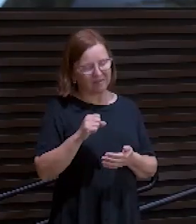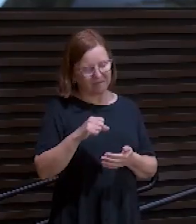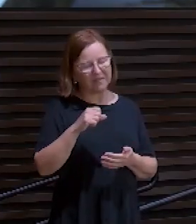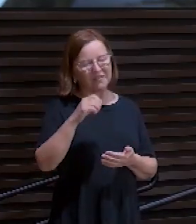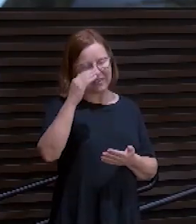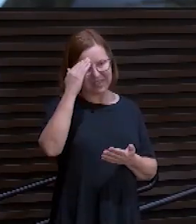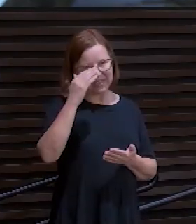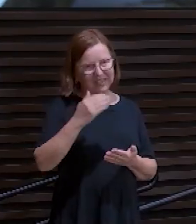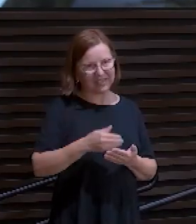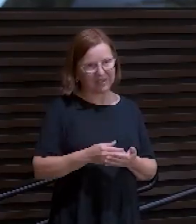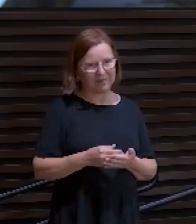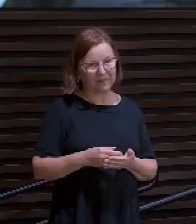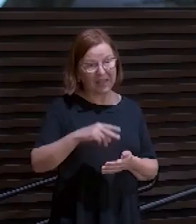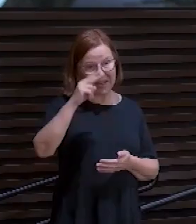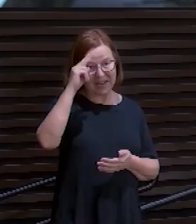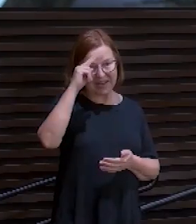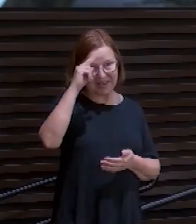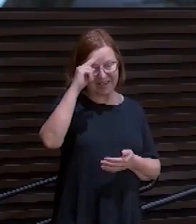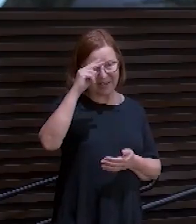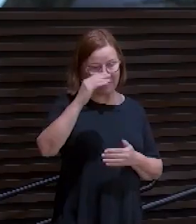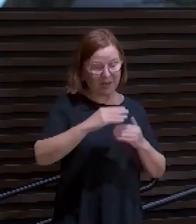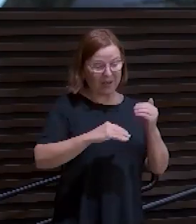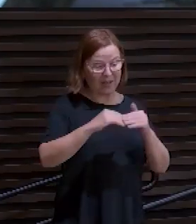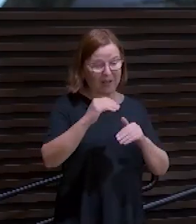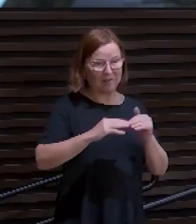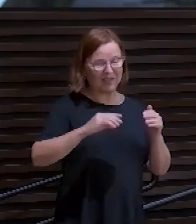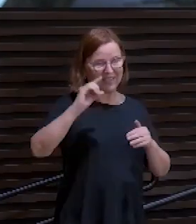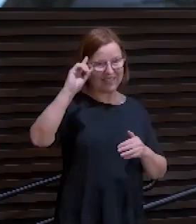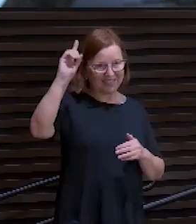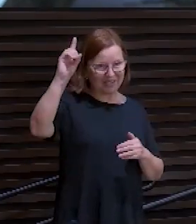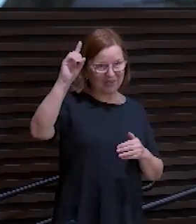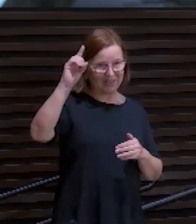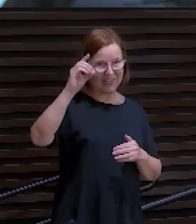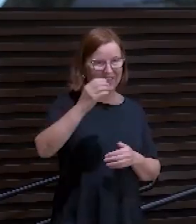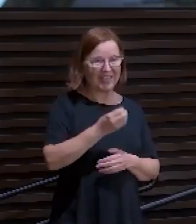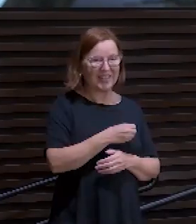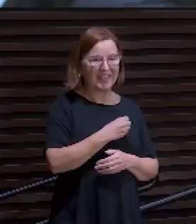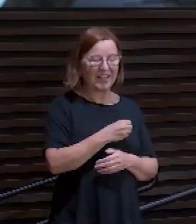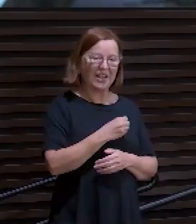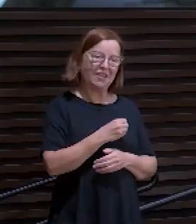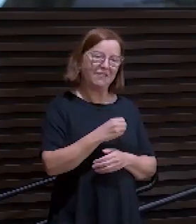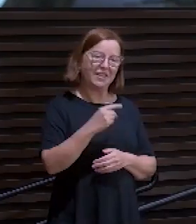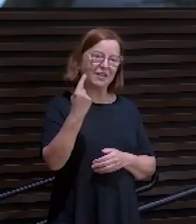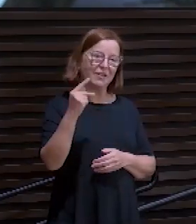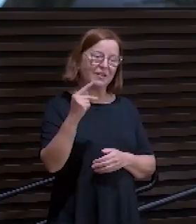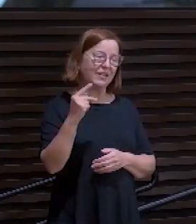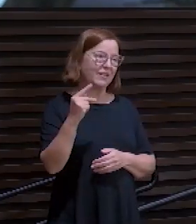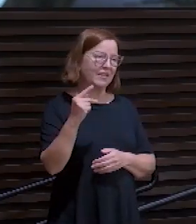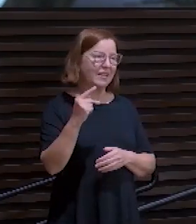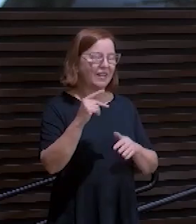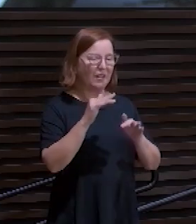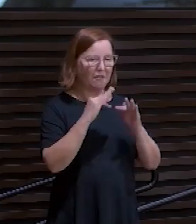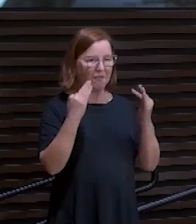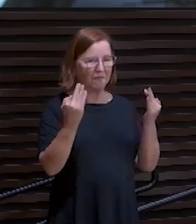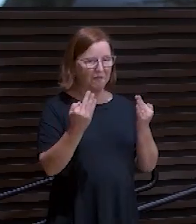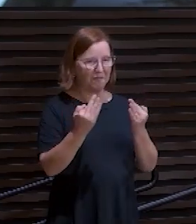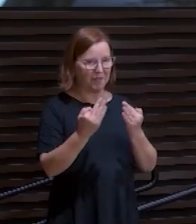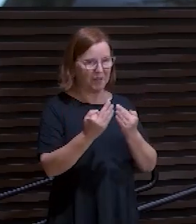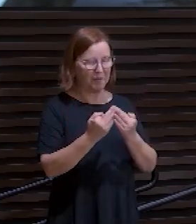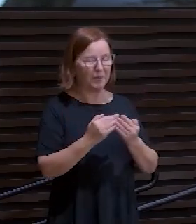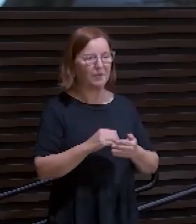Lembra o que Deus fez na vida dele. Ele pode fazer também na vida dos teus.